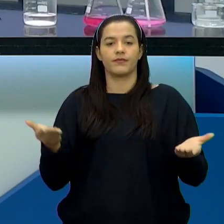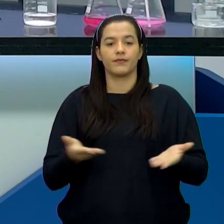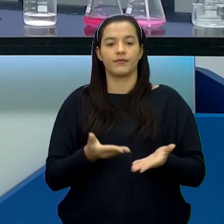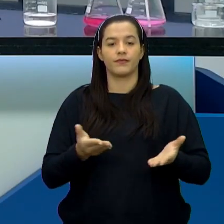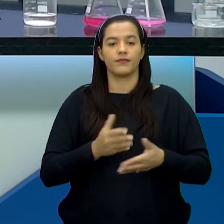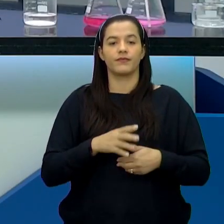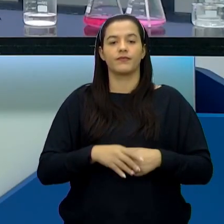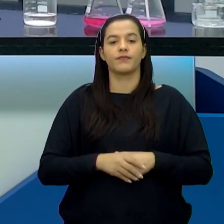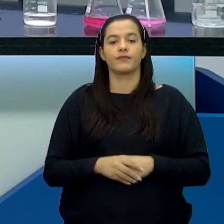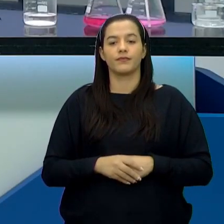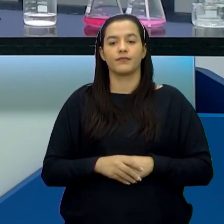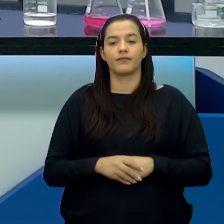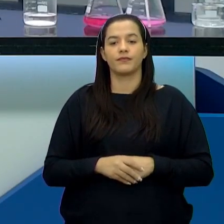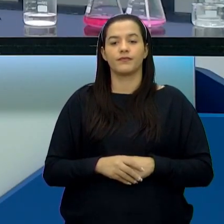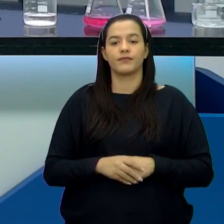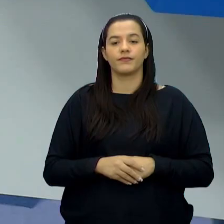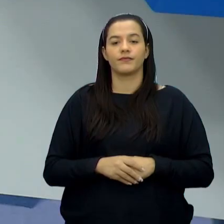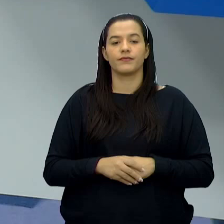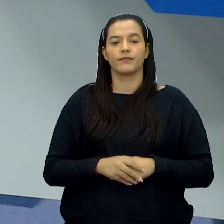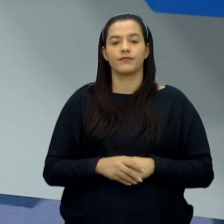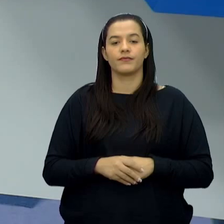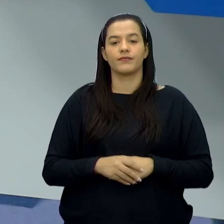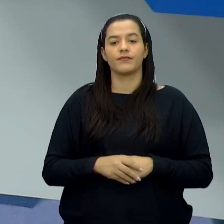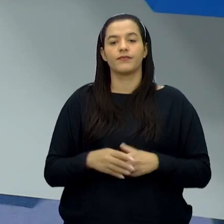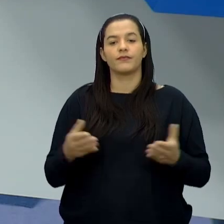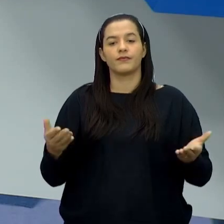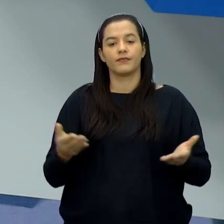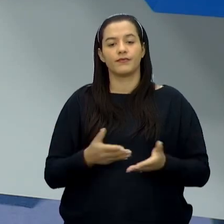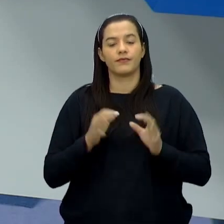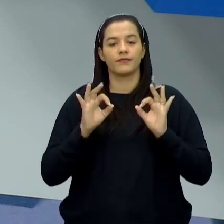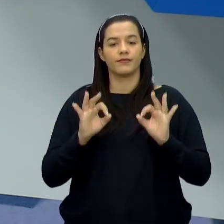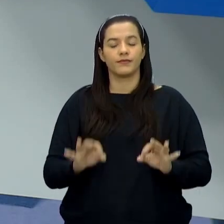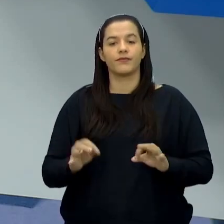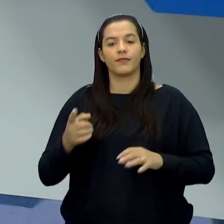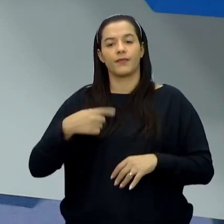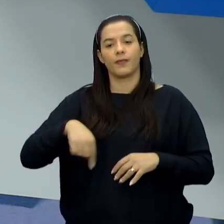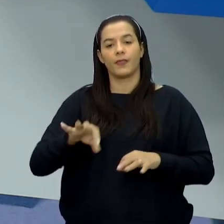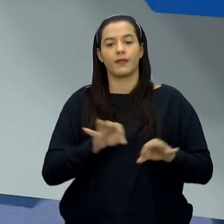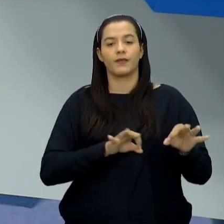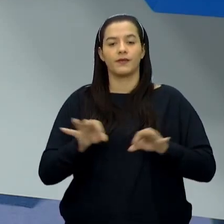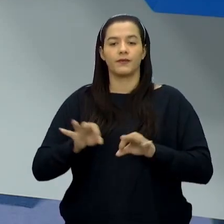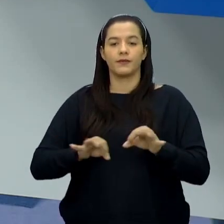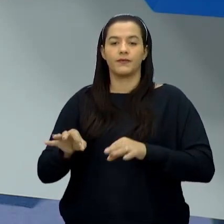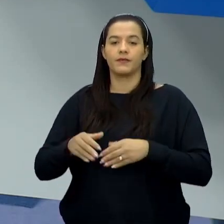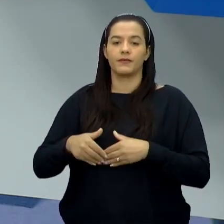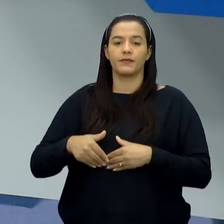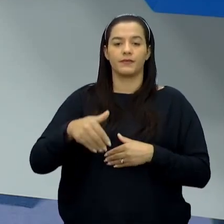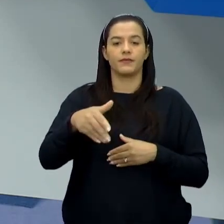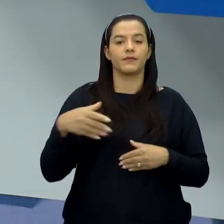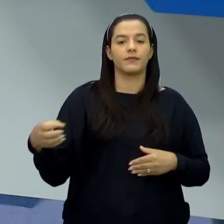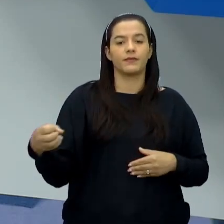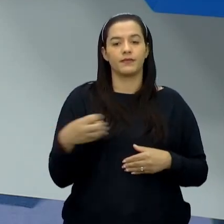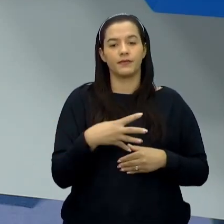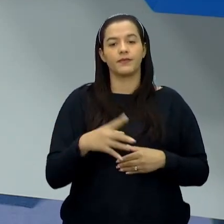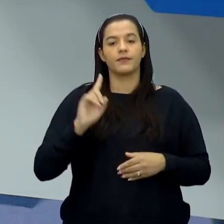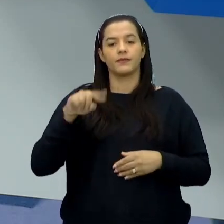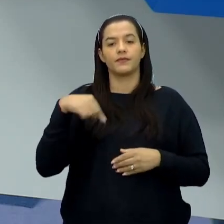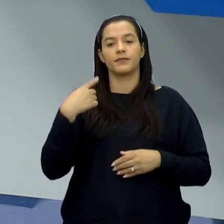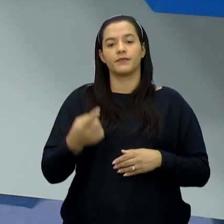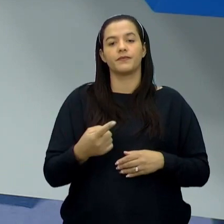não é mesmo? É mesmo. Então, com certeza, a gente vai preparar algo novo para uma próxima,